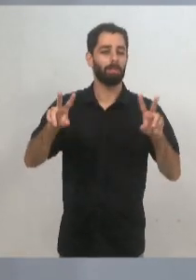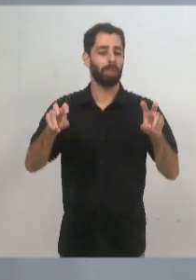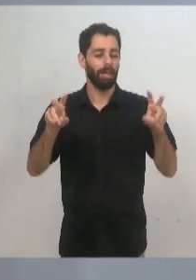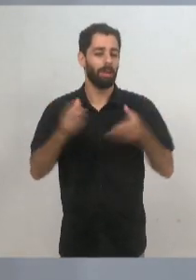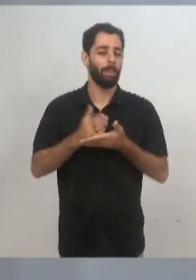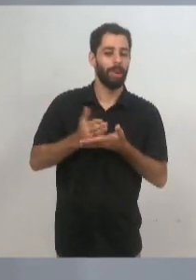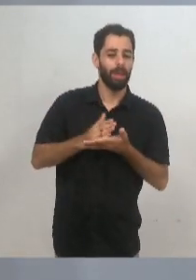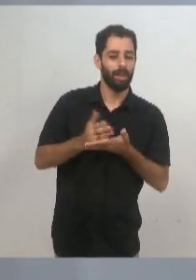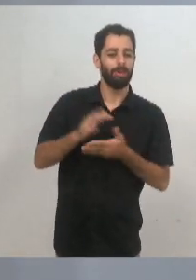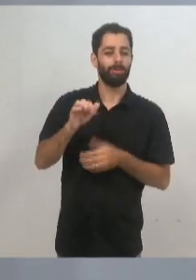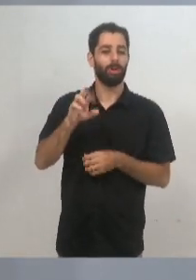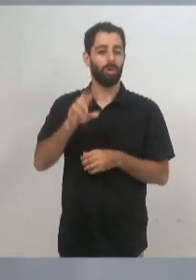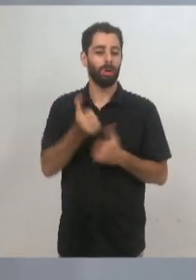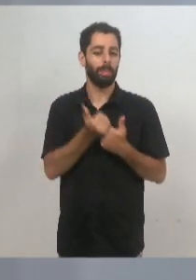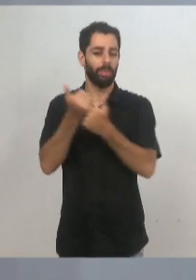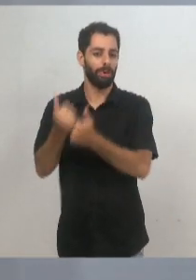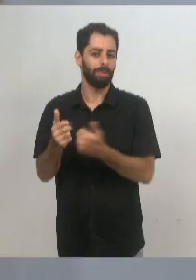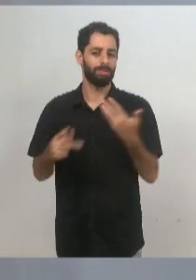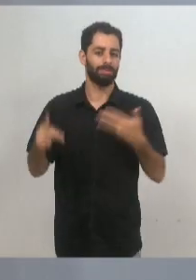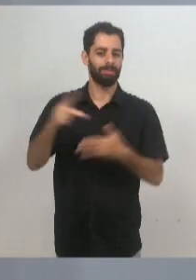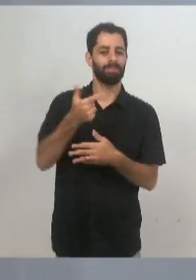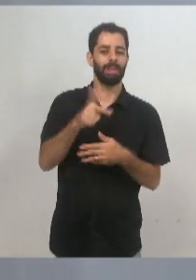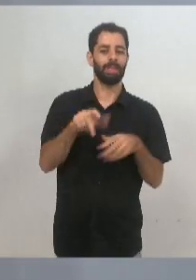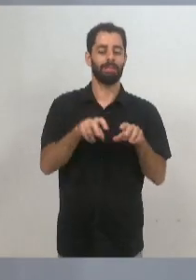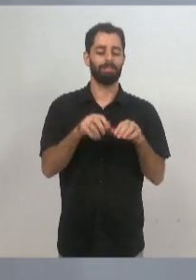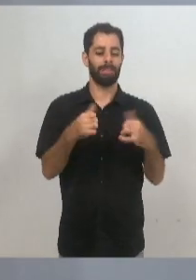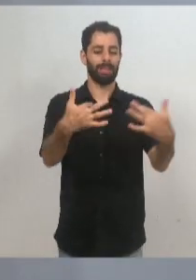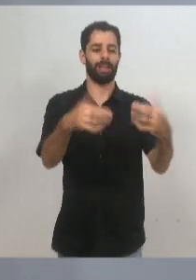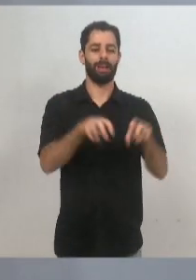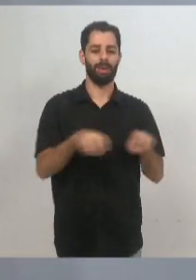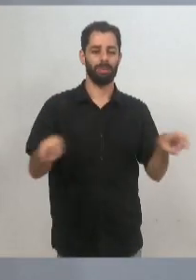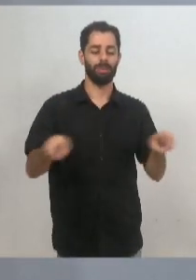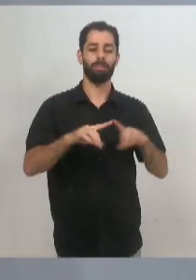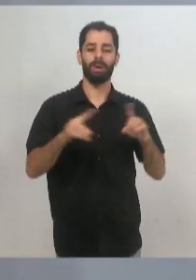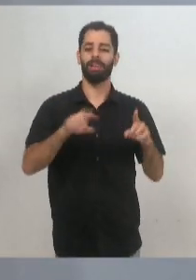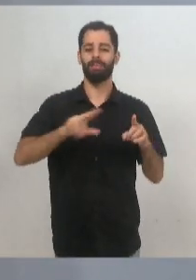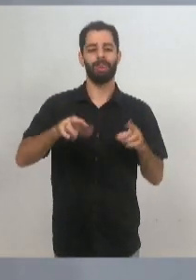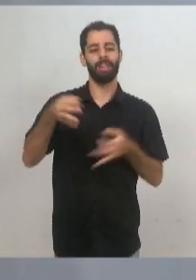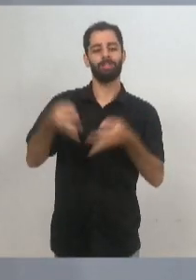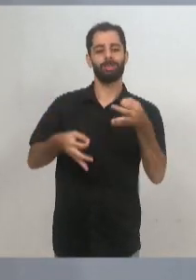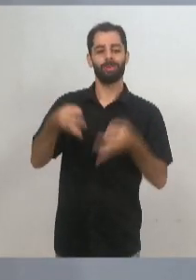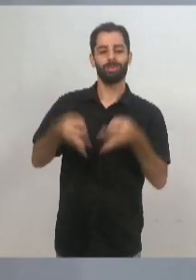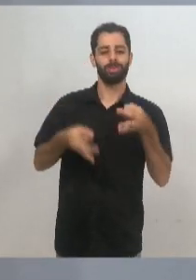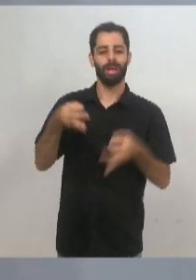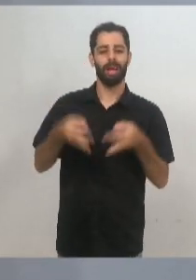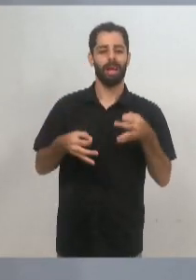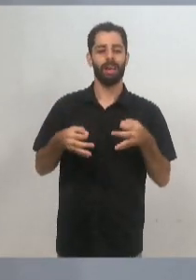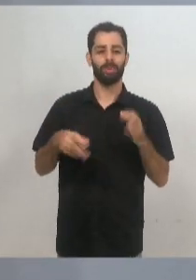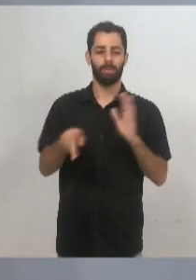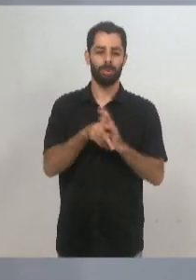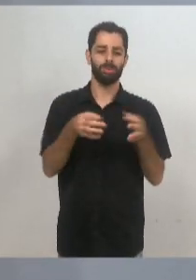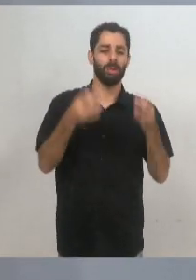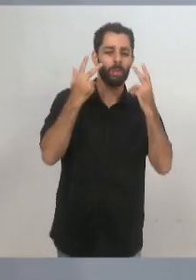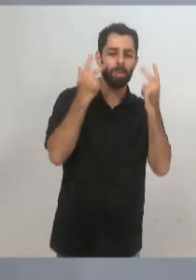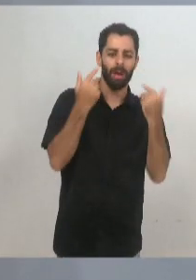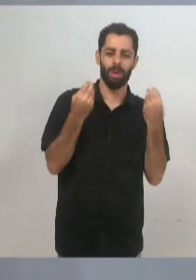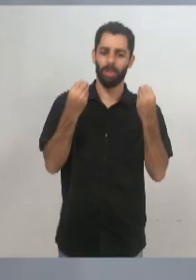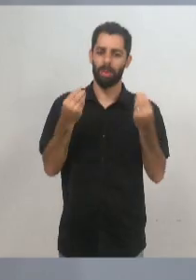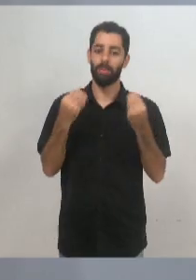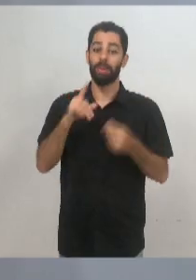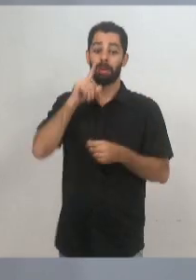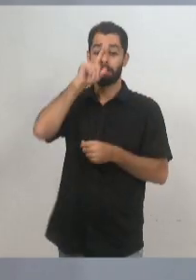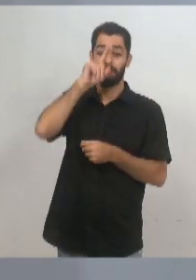pois não tem foro para ser julgado em plenário, mas também ele não vai ser julgado na justiça comum. Então, imagina o